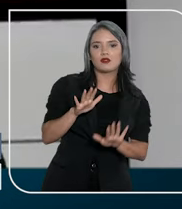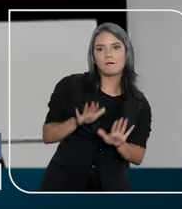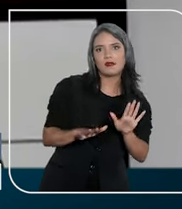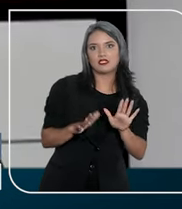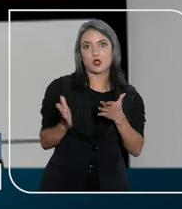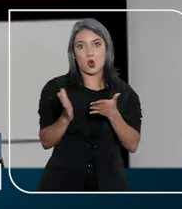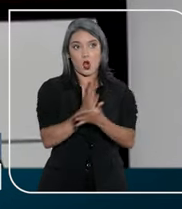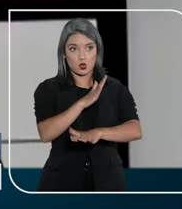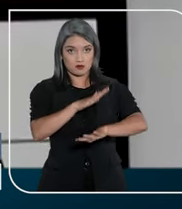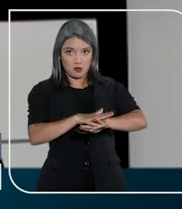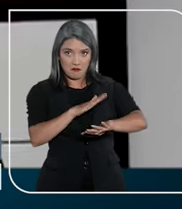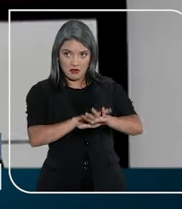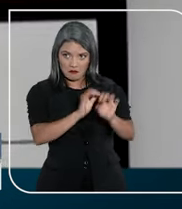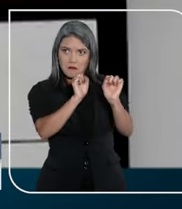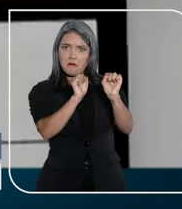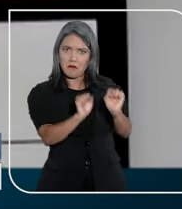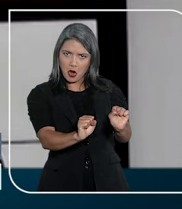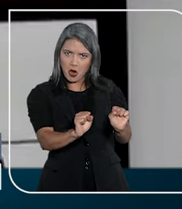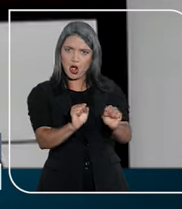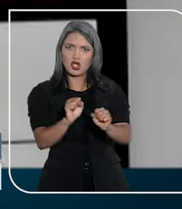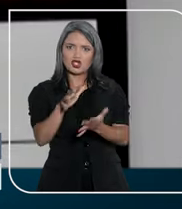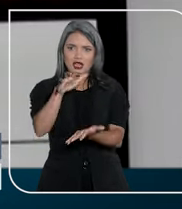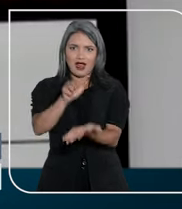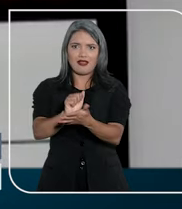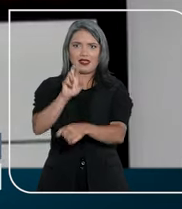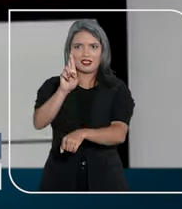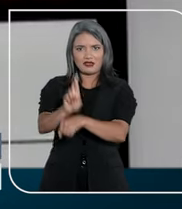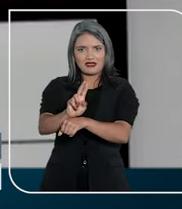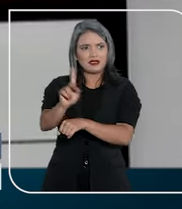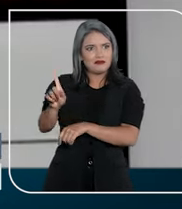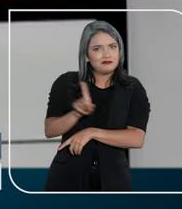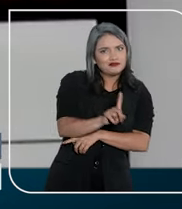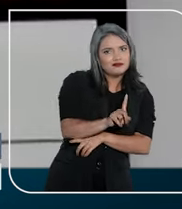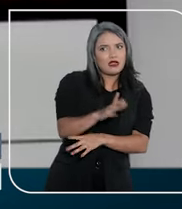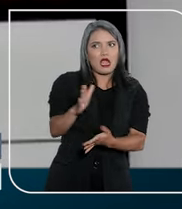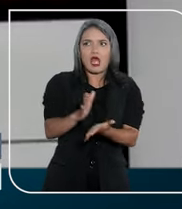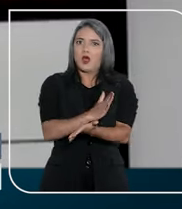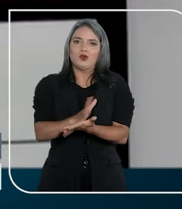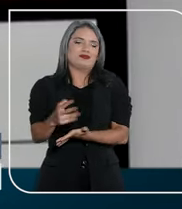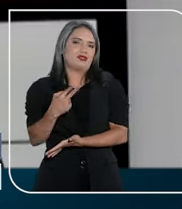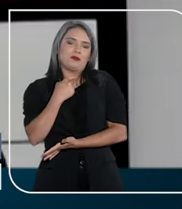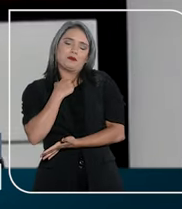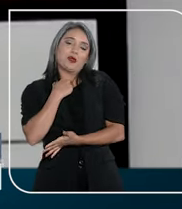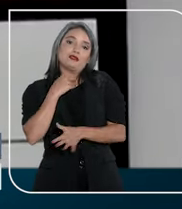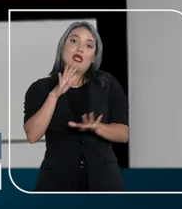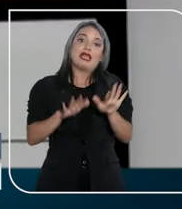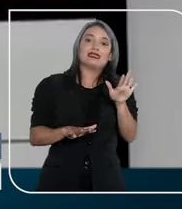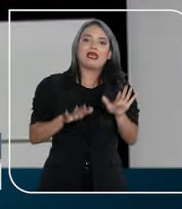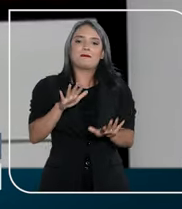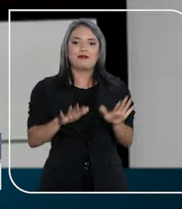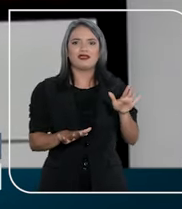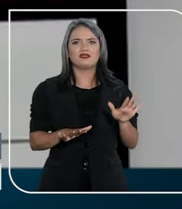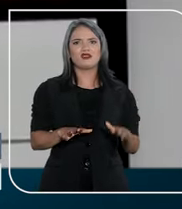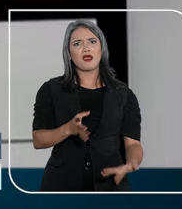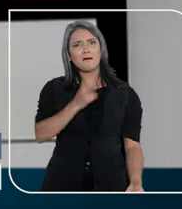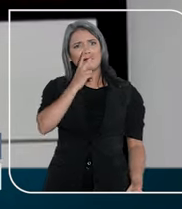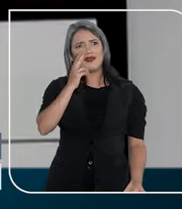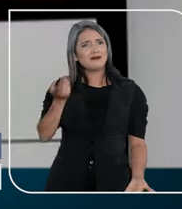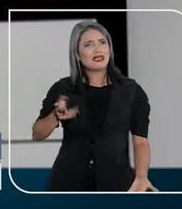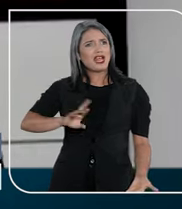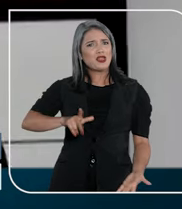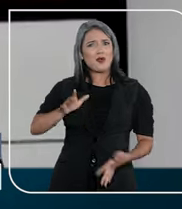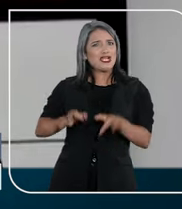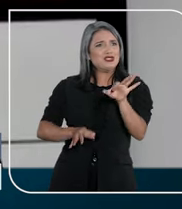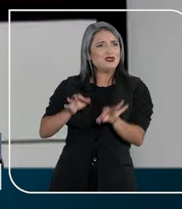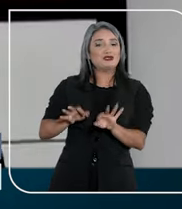podem trazê-los ao direito e ora podem simplesmente significar que aquele indivíduo não tem direito. Parece tudo muito injusto assim a primeiro